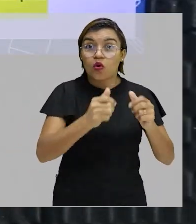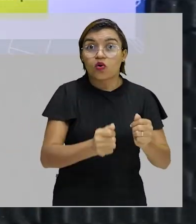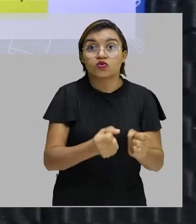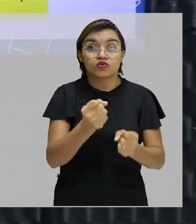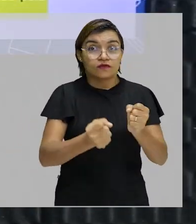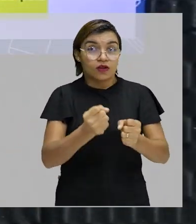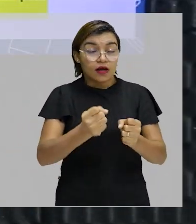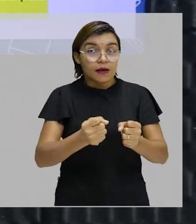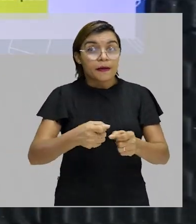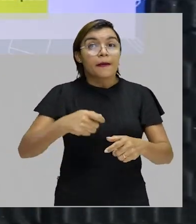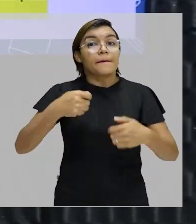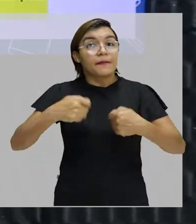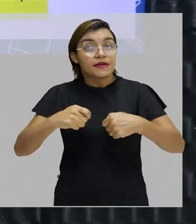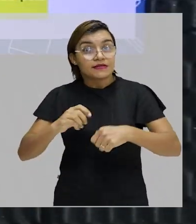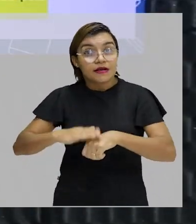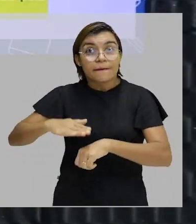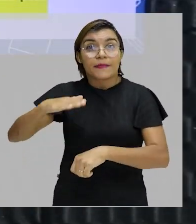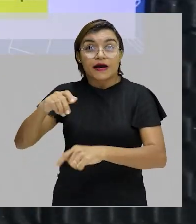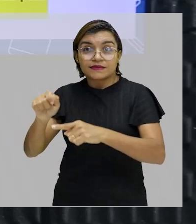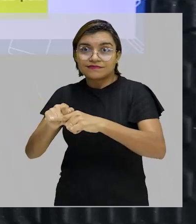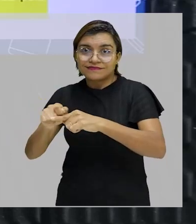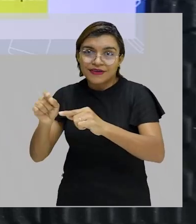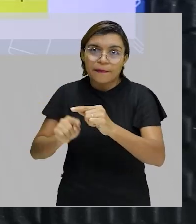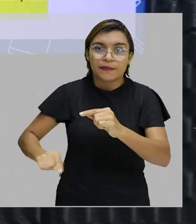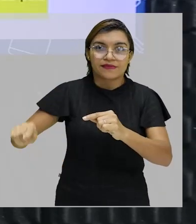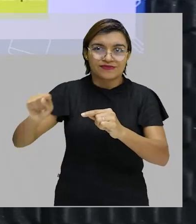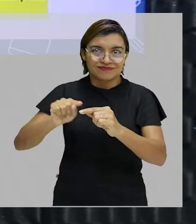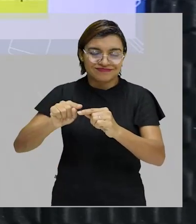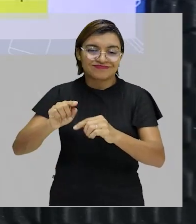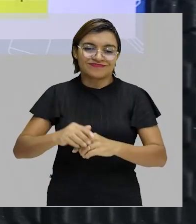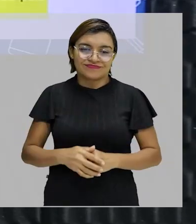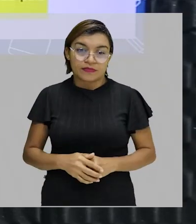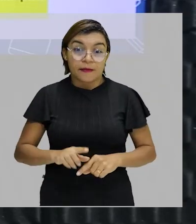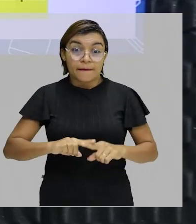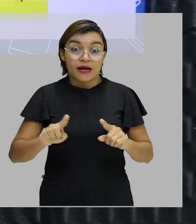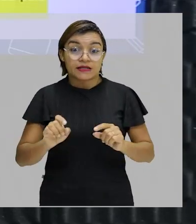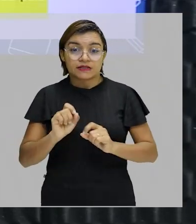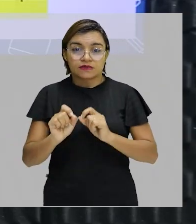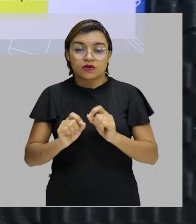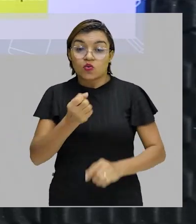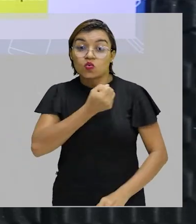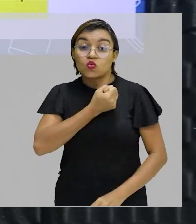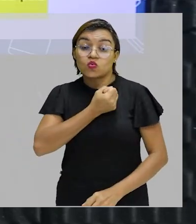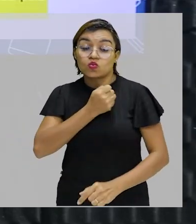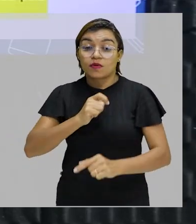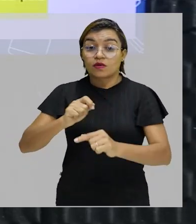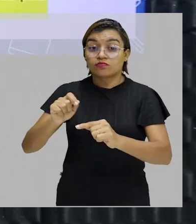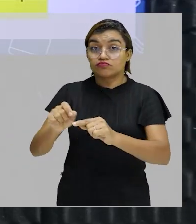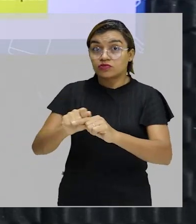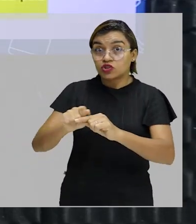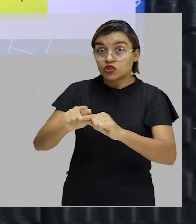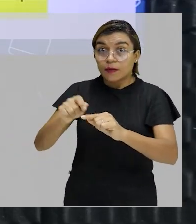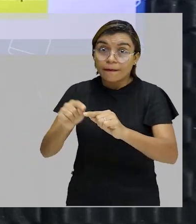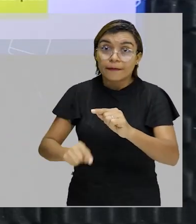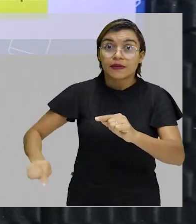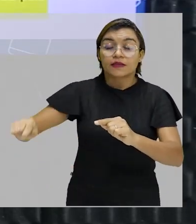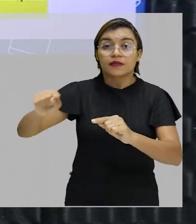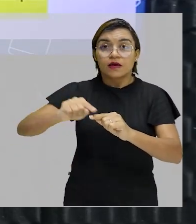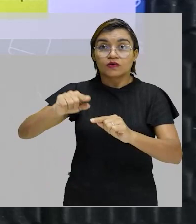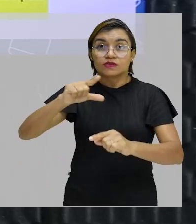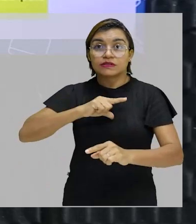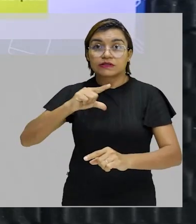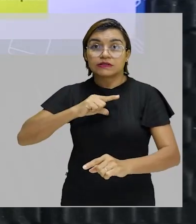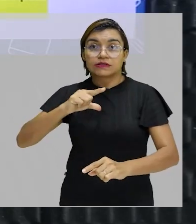os pneus estão em falta. Podemos ainda dizer que o número de pneus constitui o fator